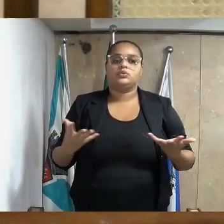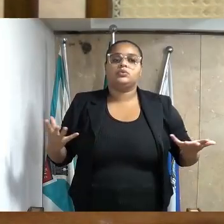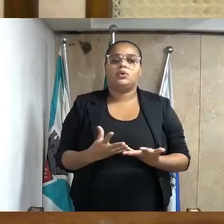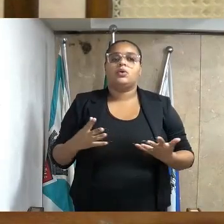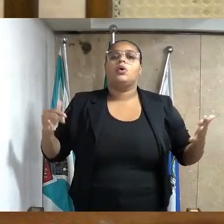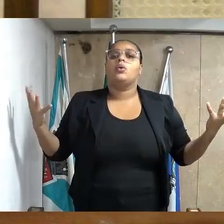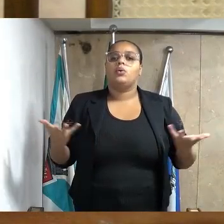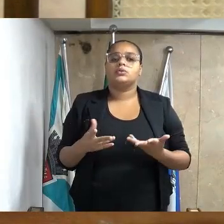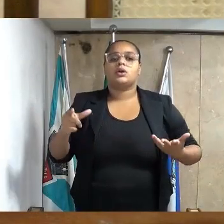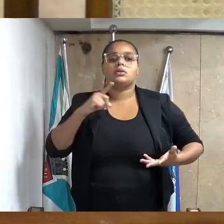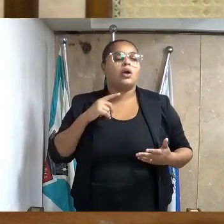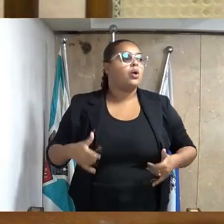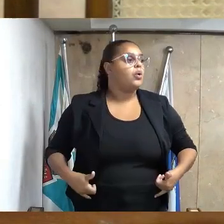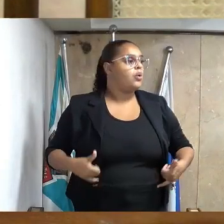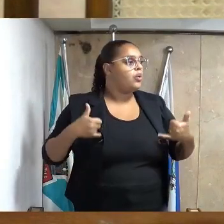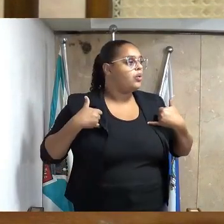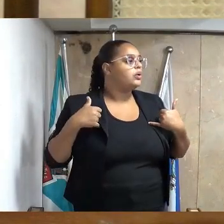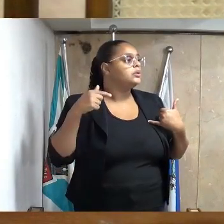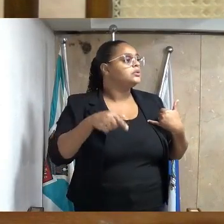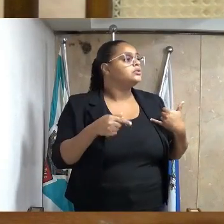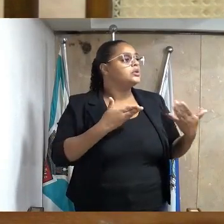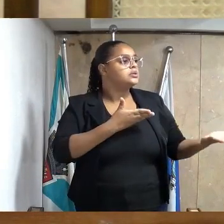Hoje nós temos a honra de receber